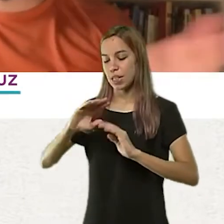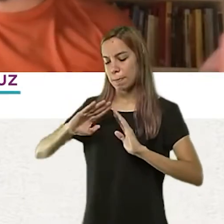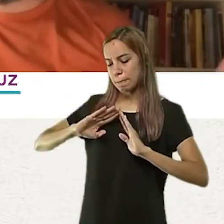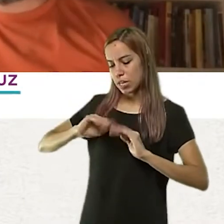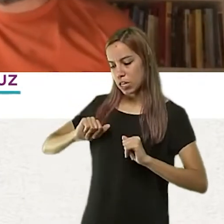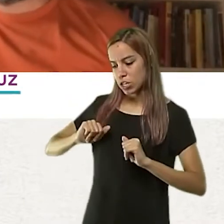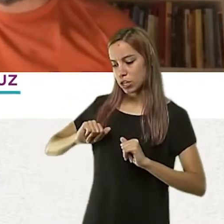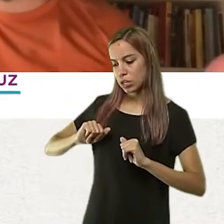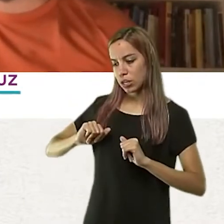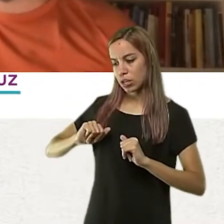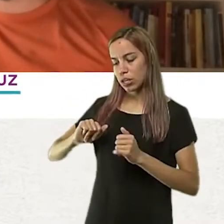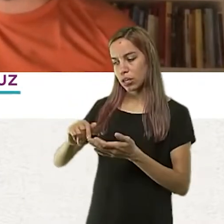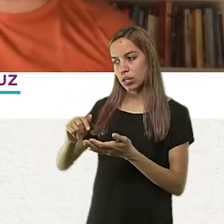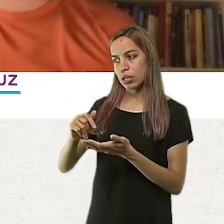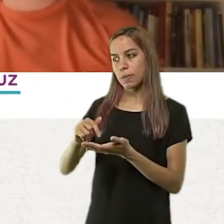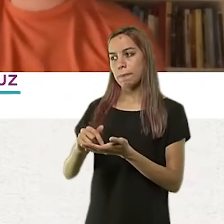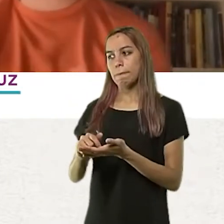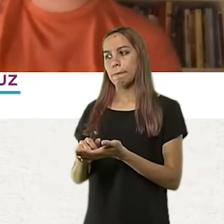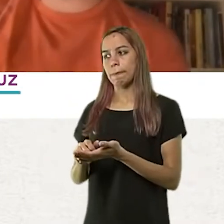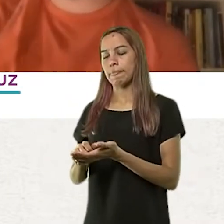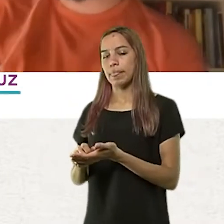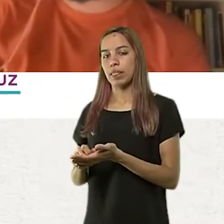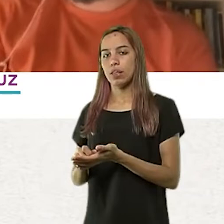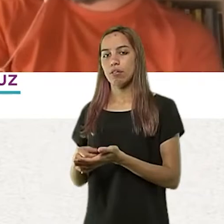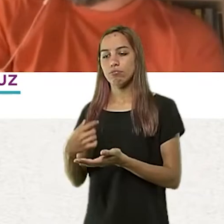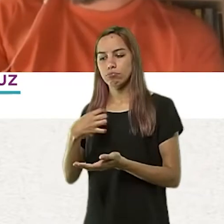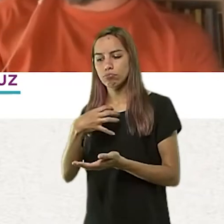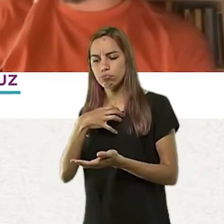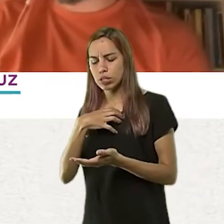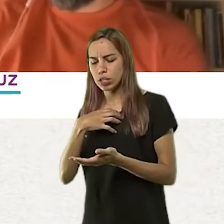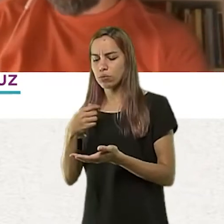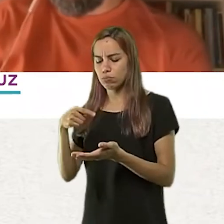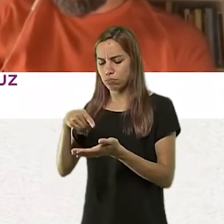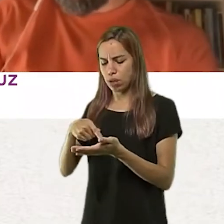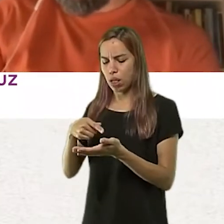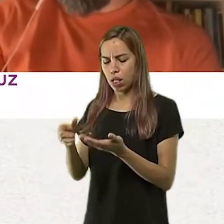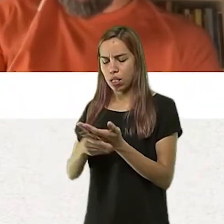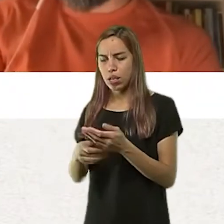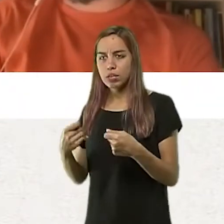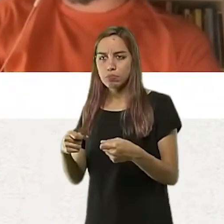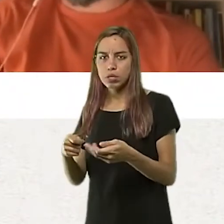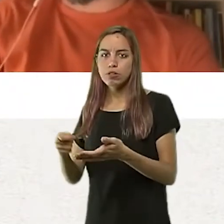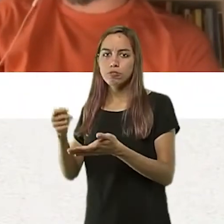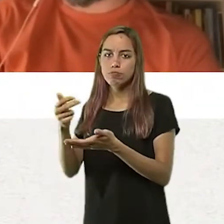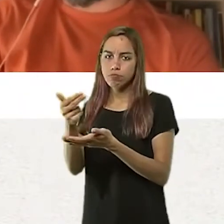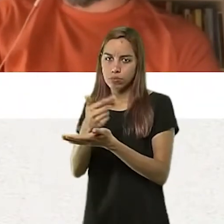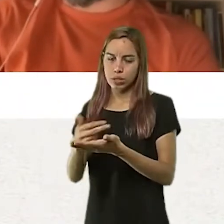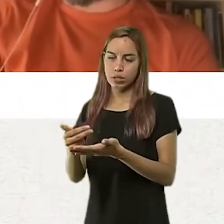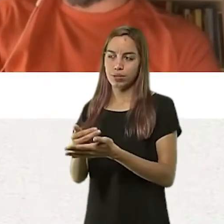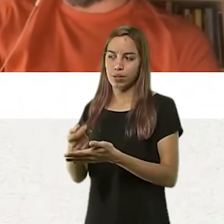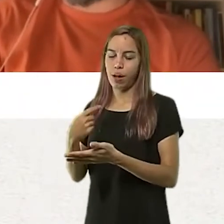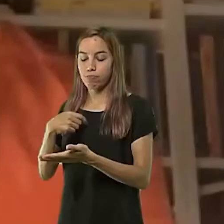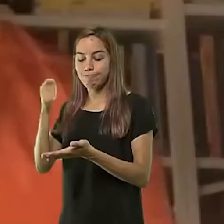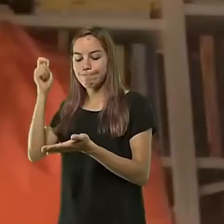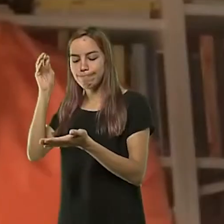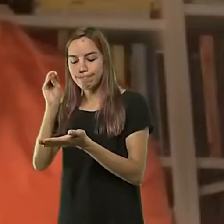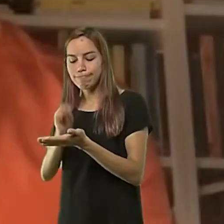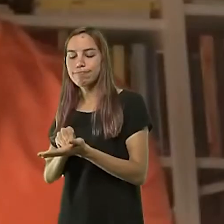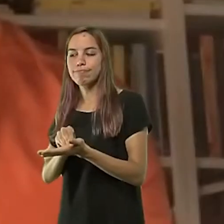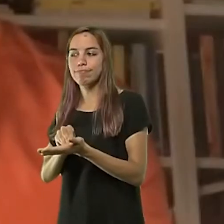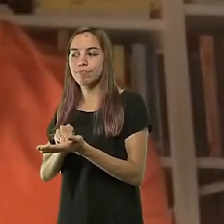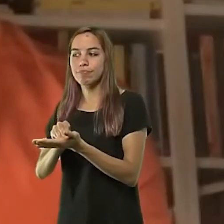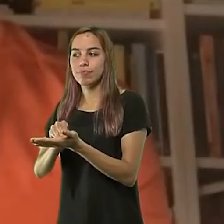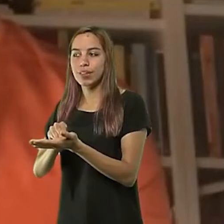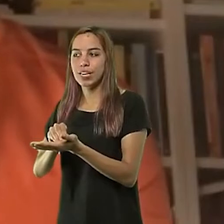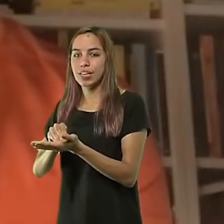daí surgem os álbuns ilustrados, para ver se tenho uma ideia, e essa própria ideia é mais eficaz se for